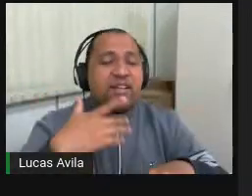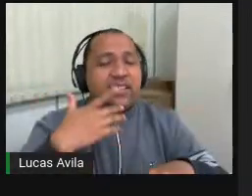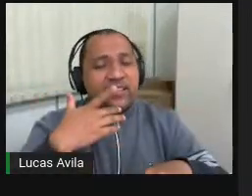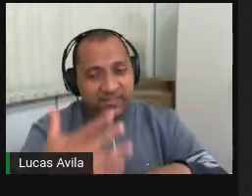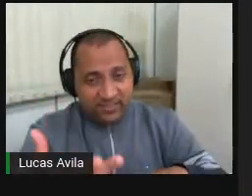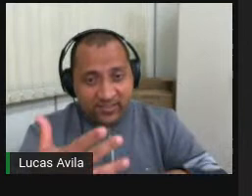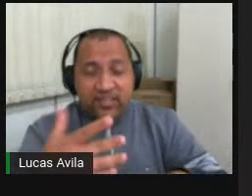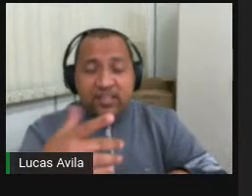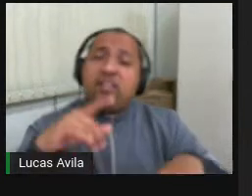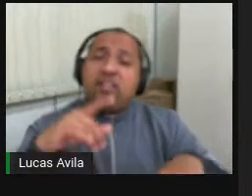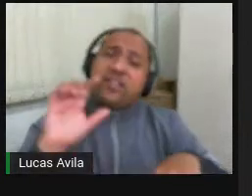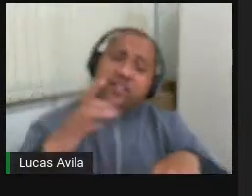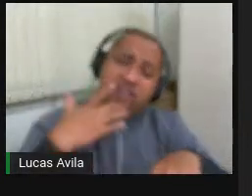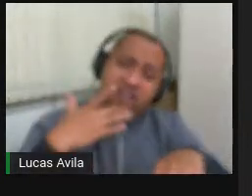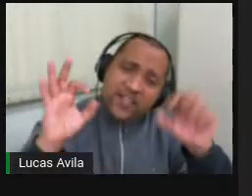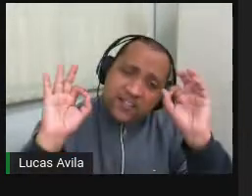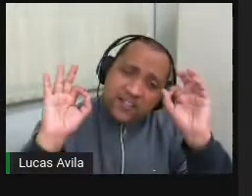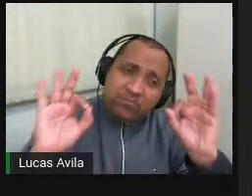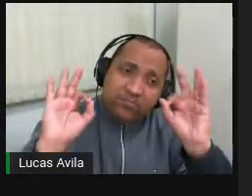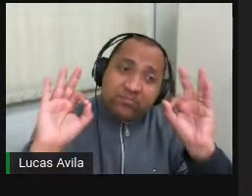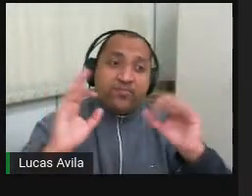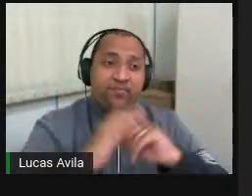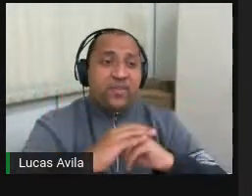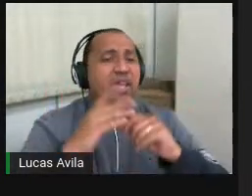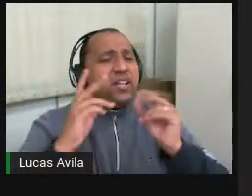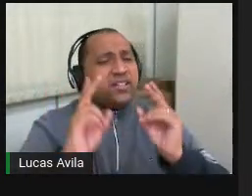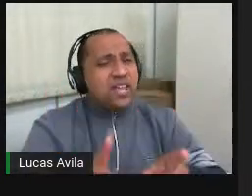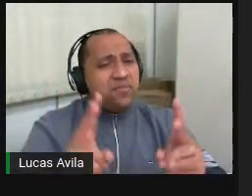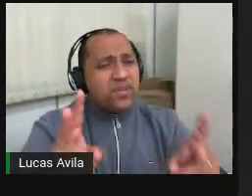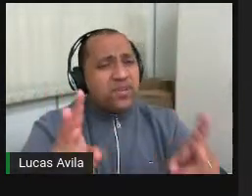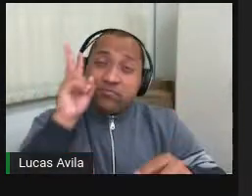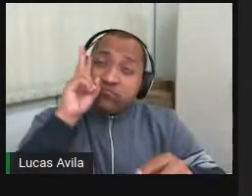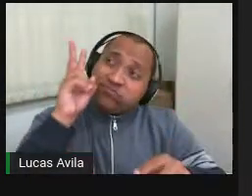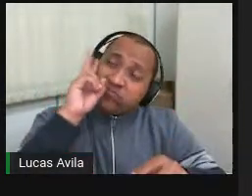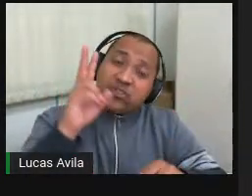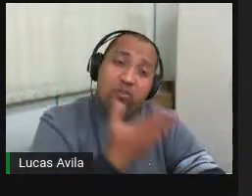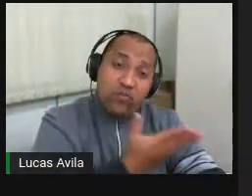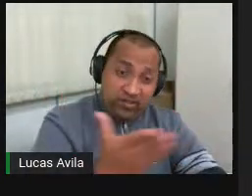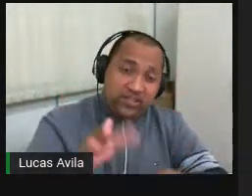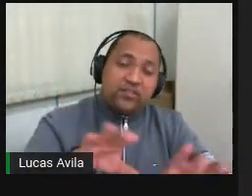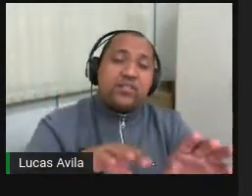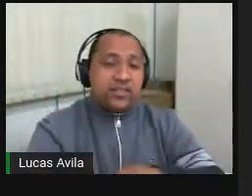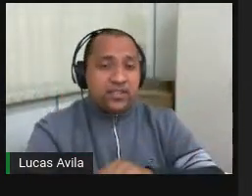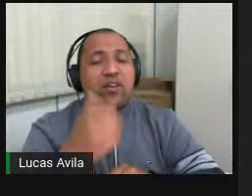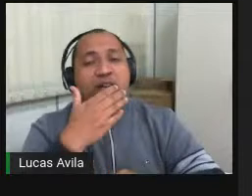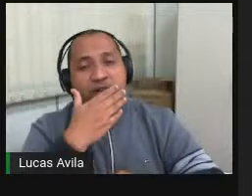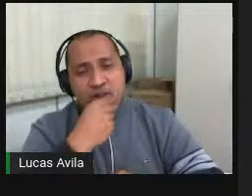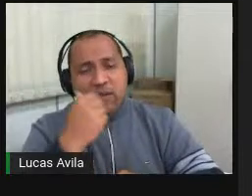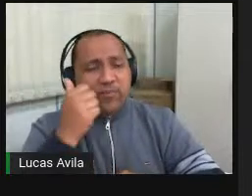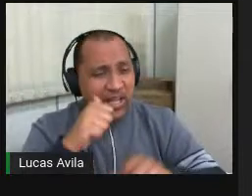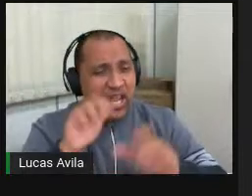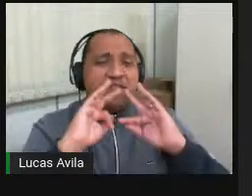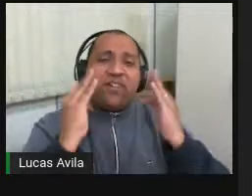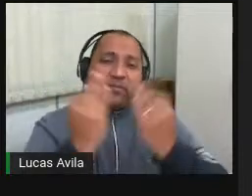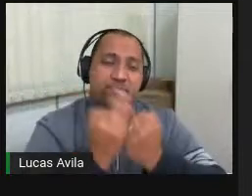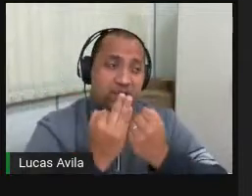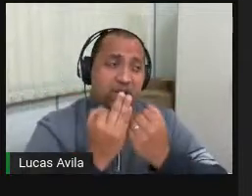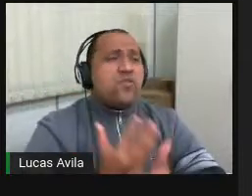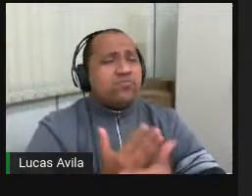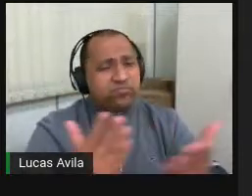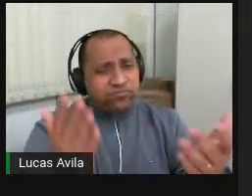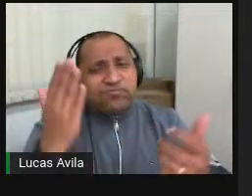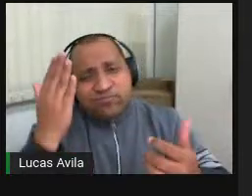uma tarde especial que para sempre será lembrada por vocês formandos e por suas famílias. Saibam que é motivo